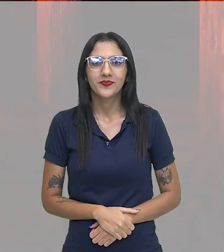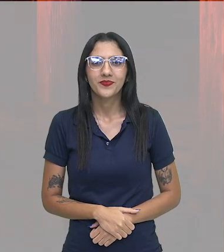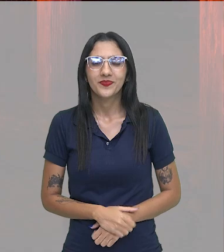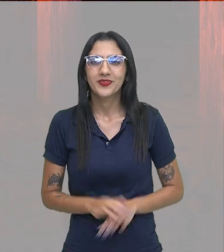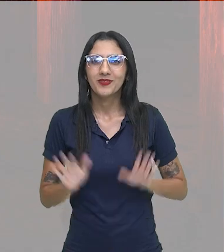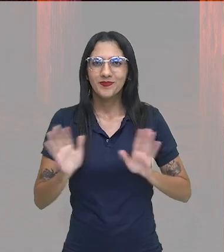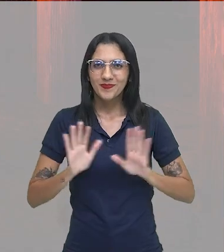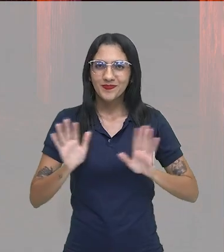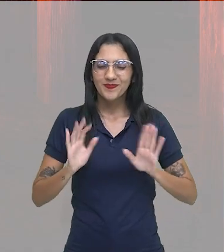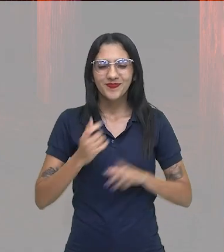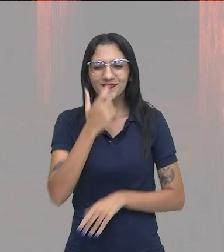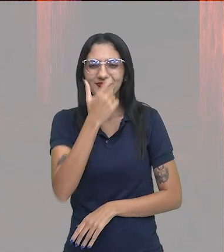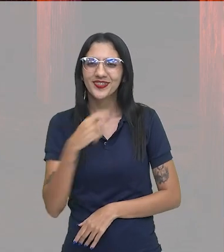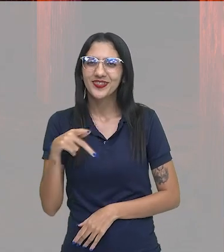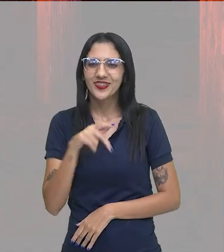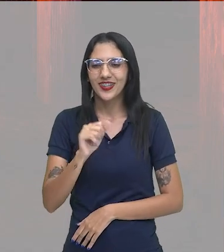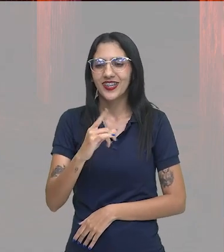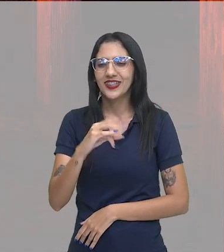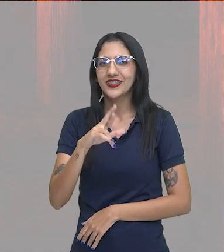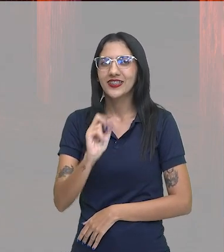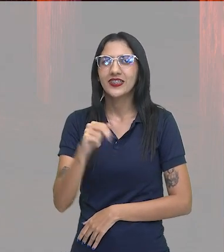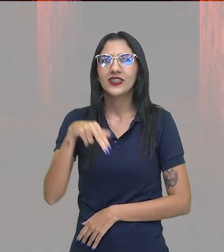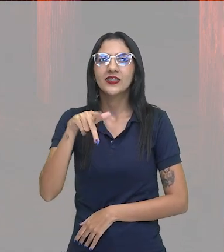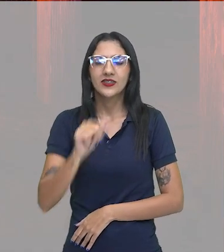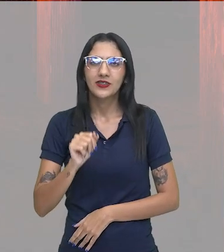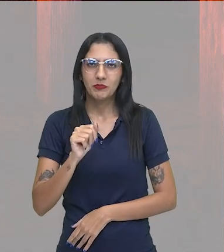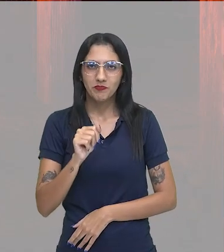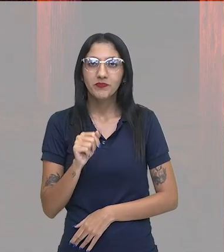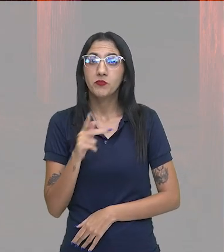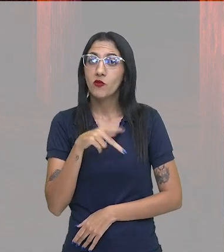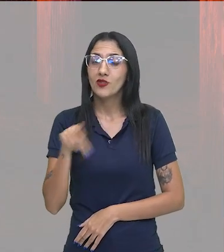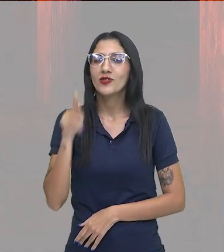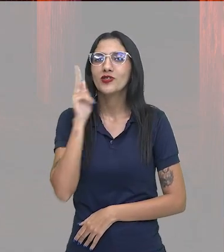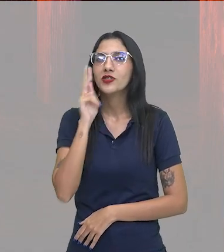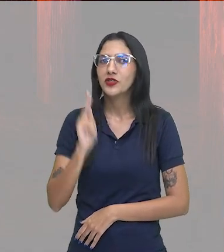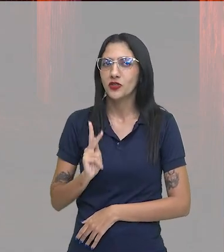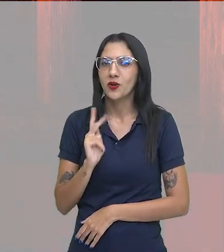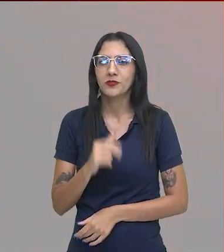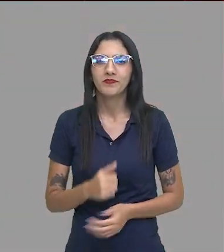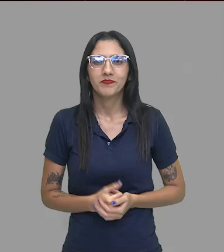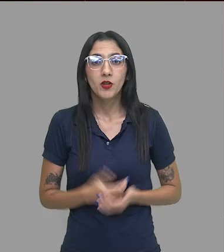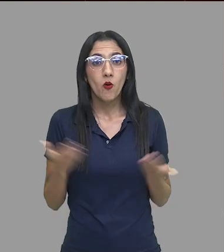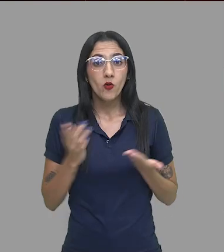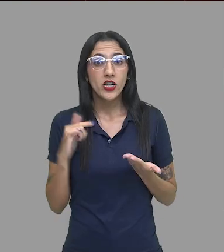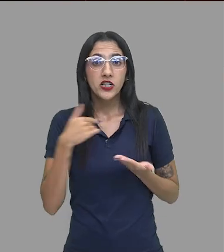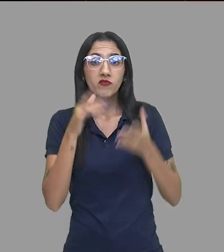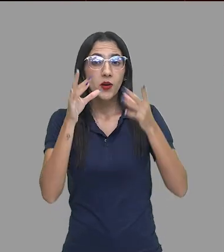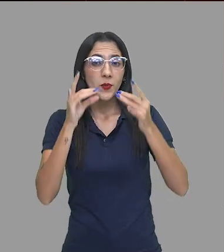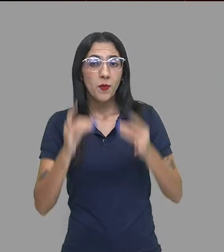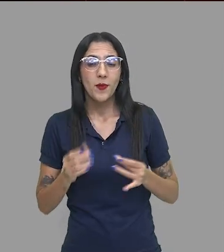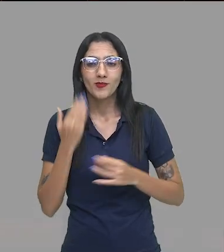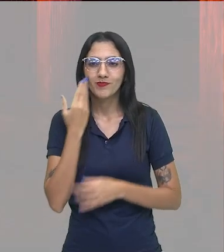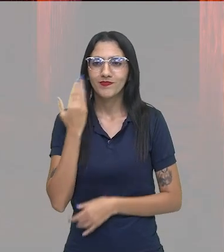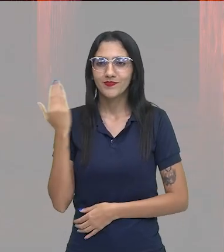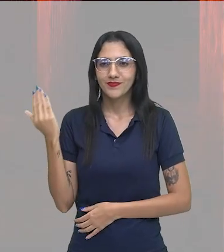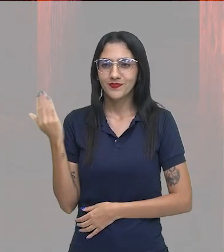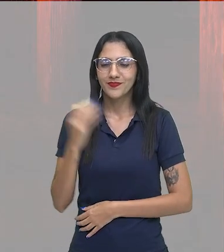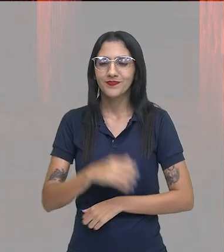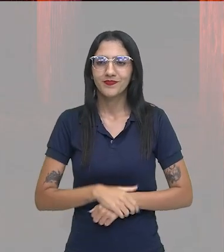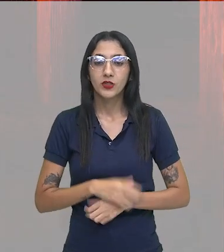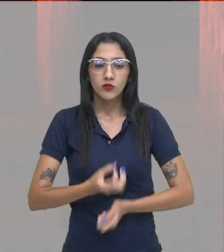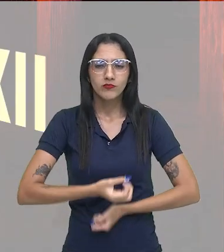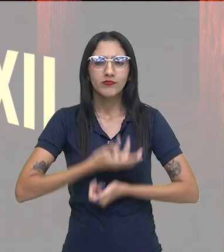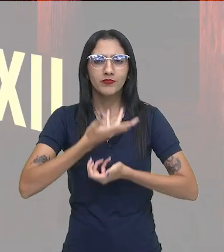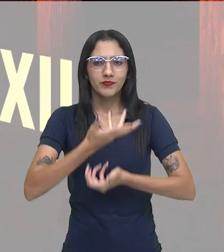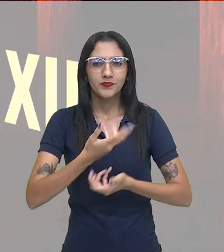Olá, eu sou a professora Adriana Cabral, do componente de História, e hoje nós vamos trabalhar sobre o trovadorismo.